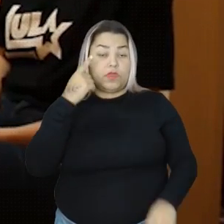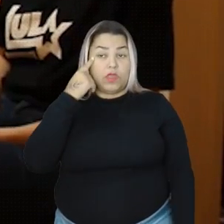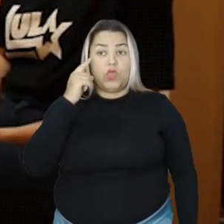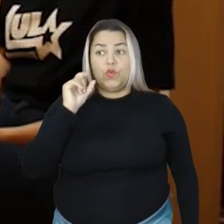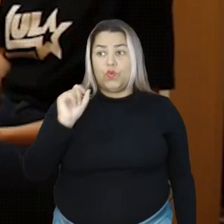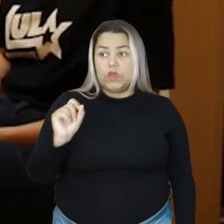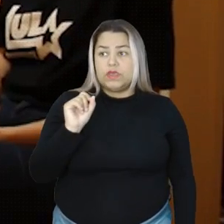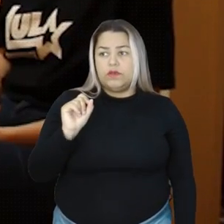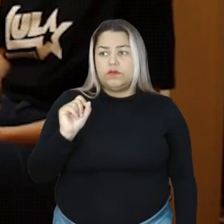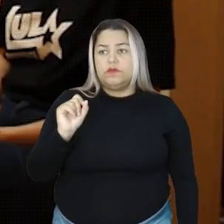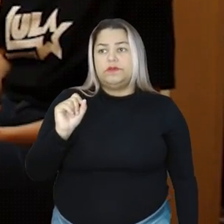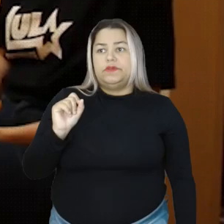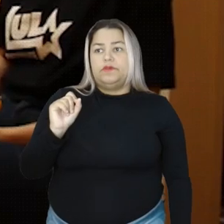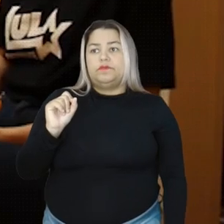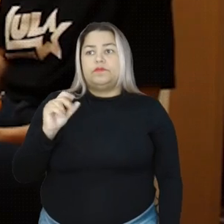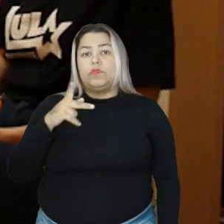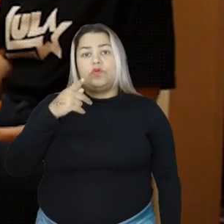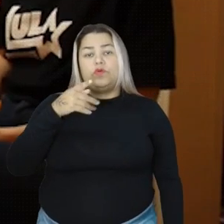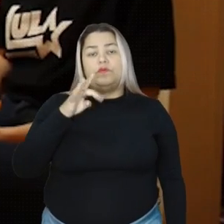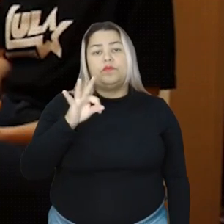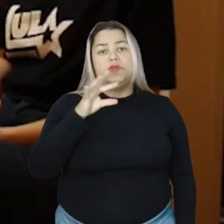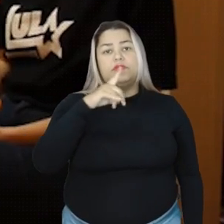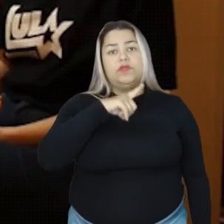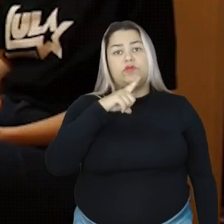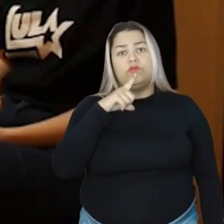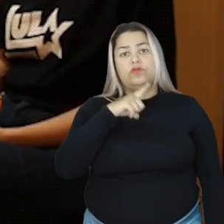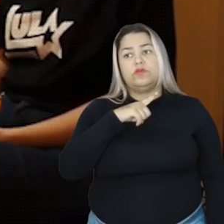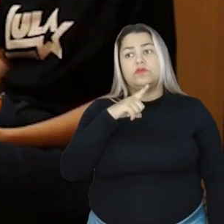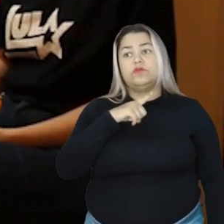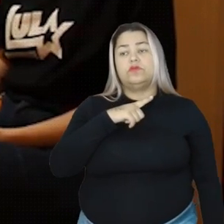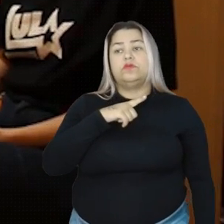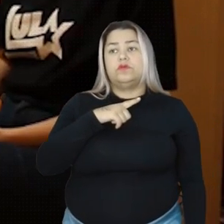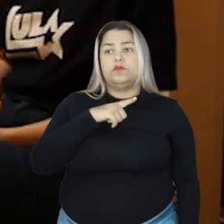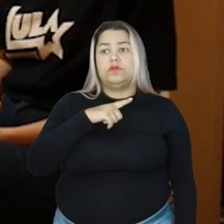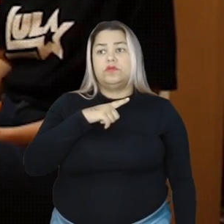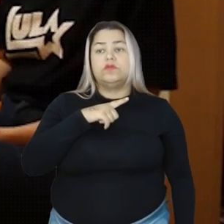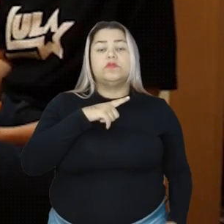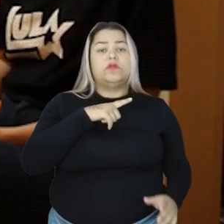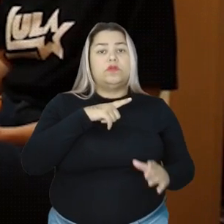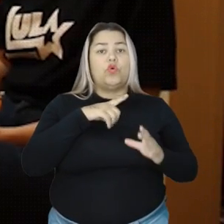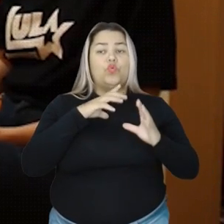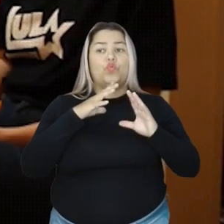E o PT tinha que sair com